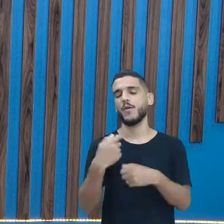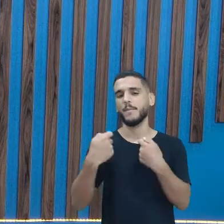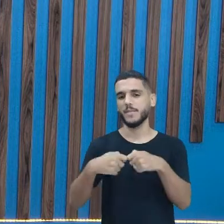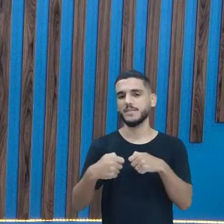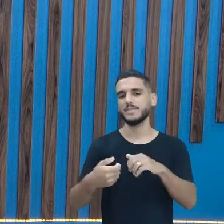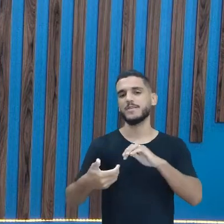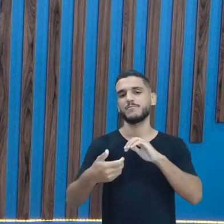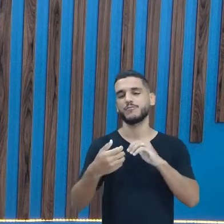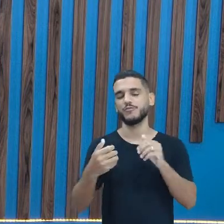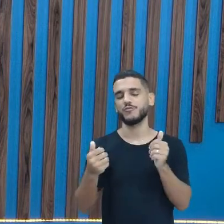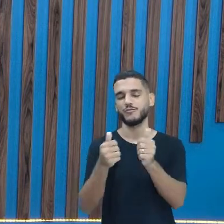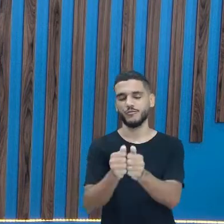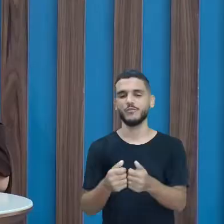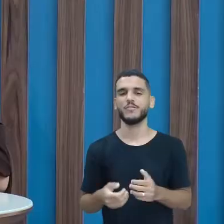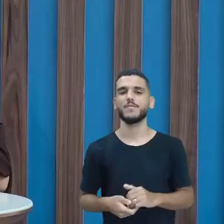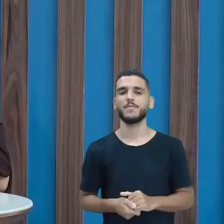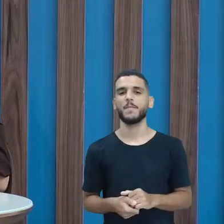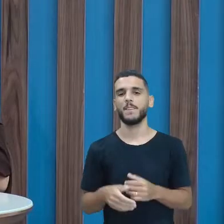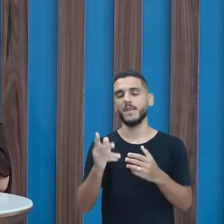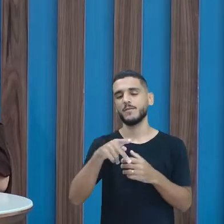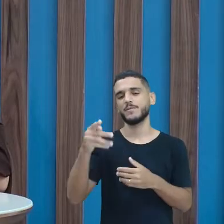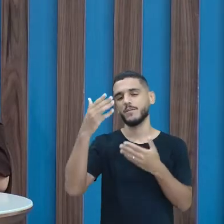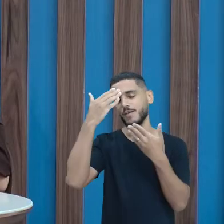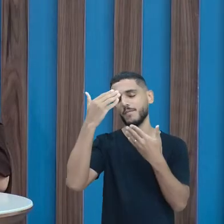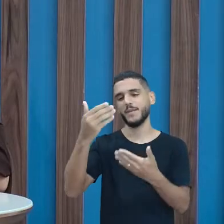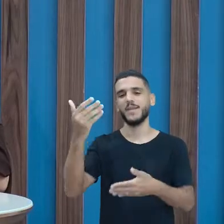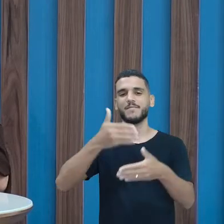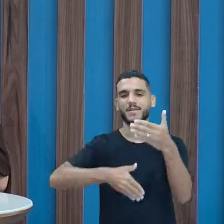pela participação. Eu que agradeço, professora